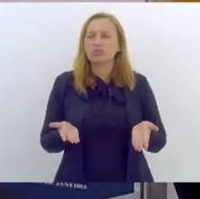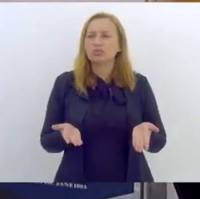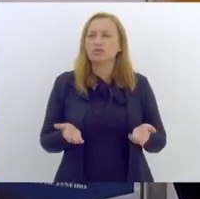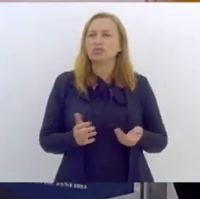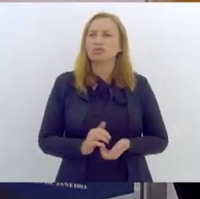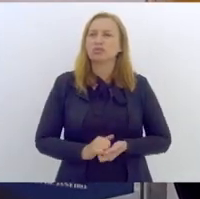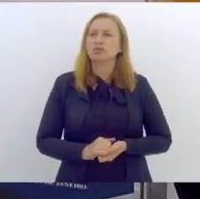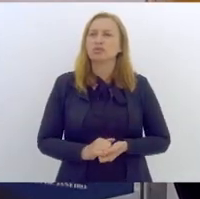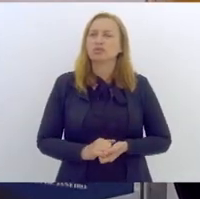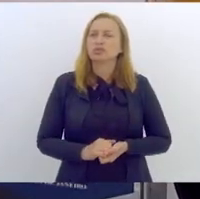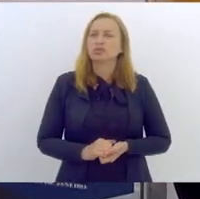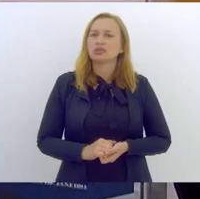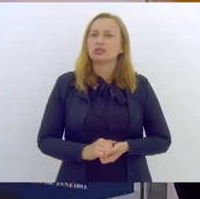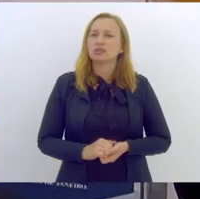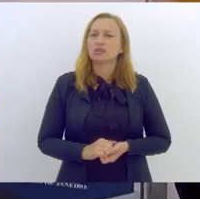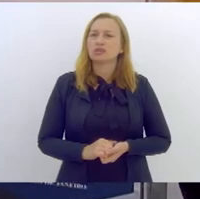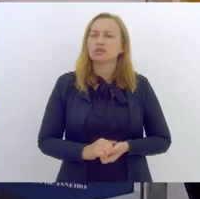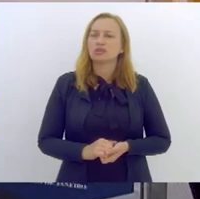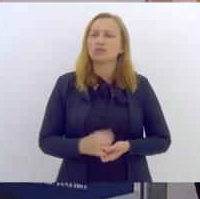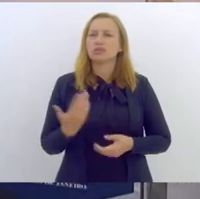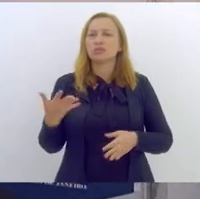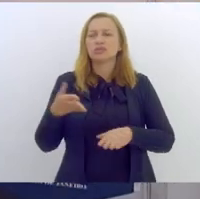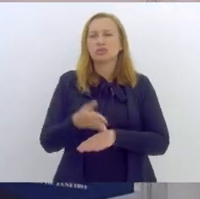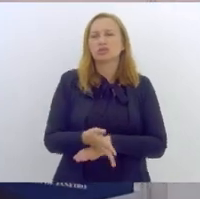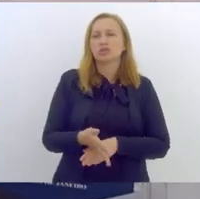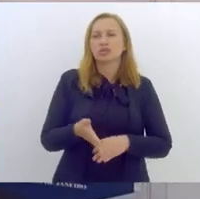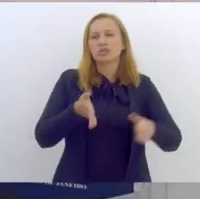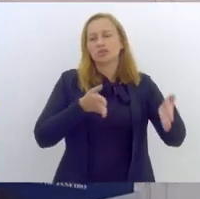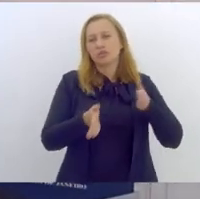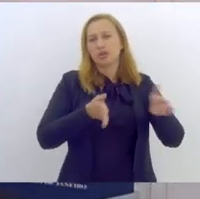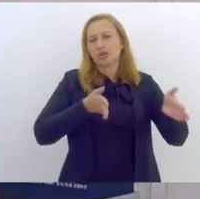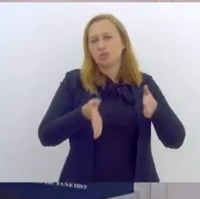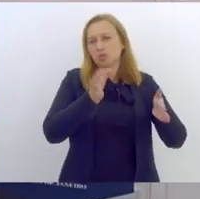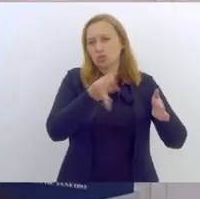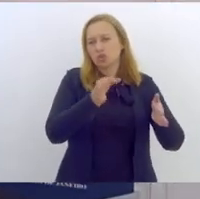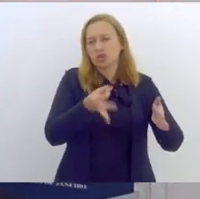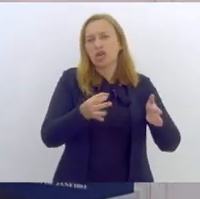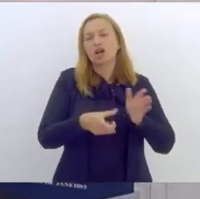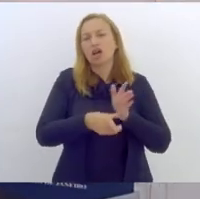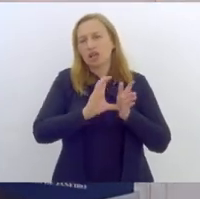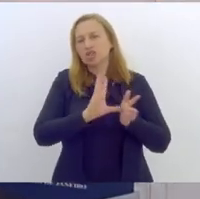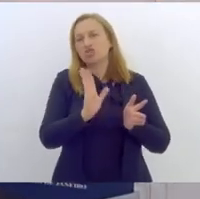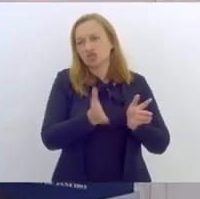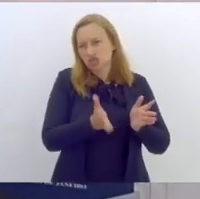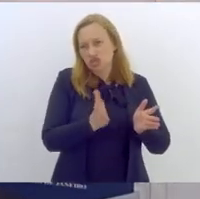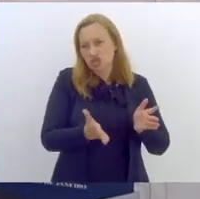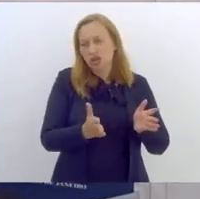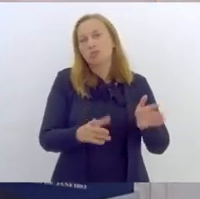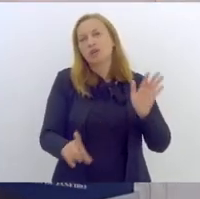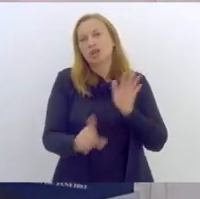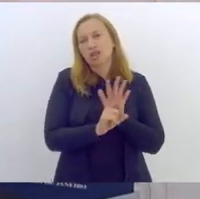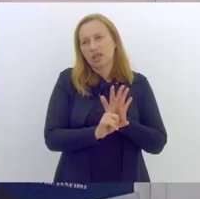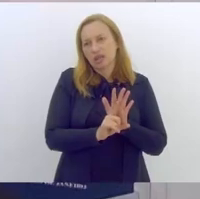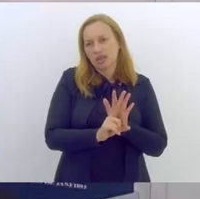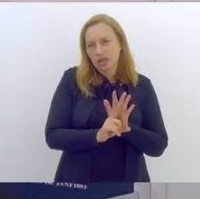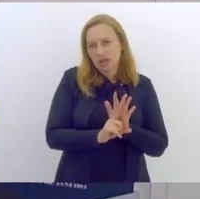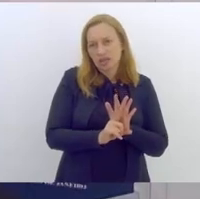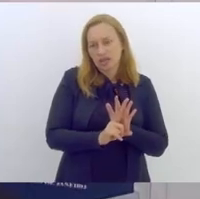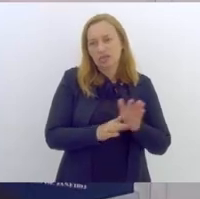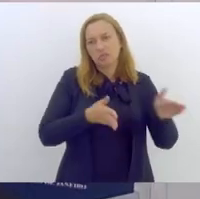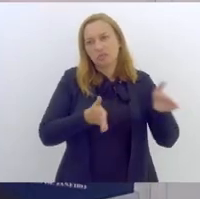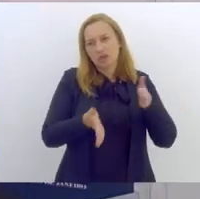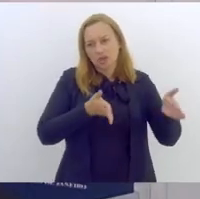forma estamos dentro da validade já estávamos antes né pela lei que mantém sobre estado